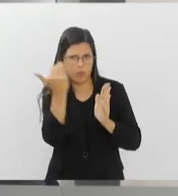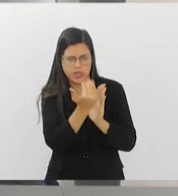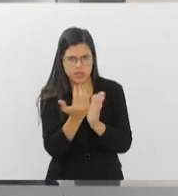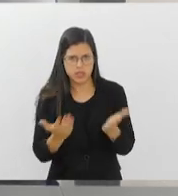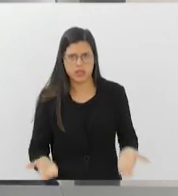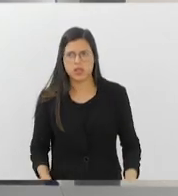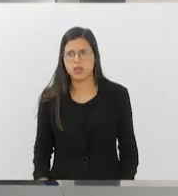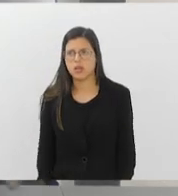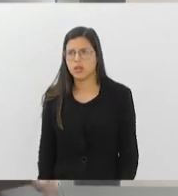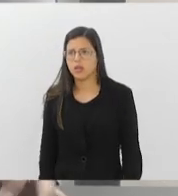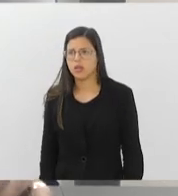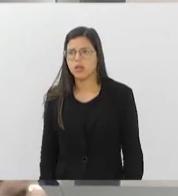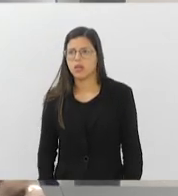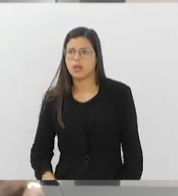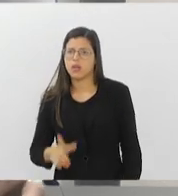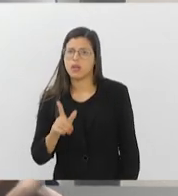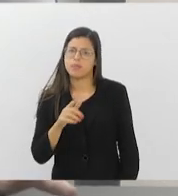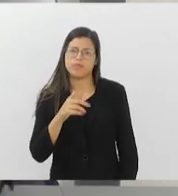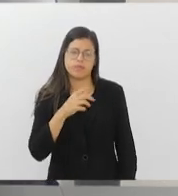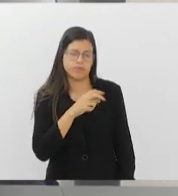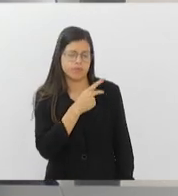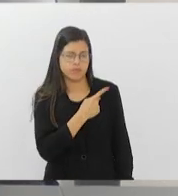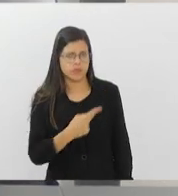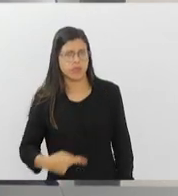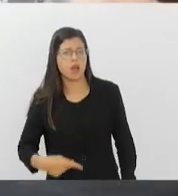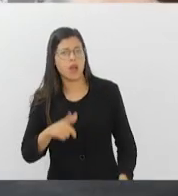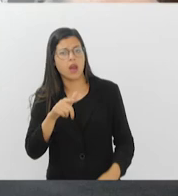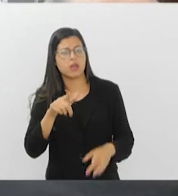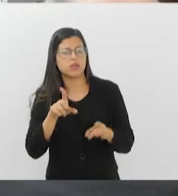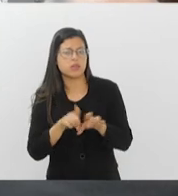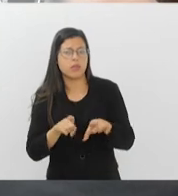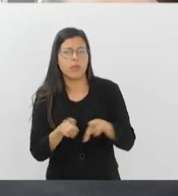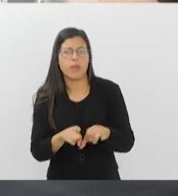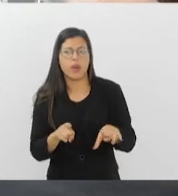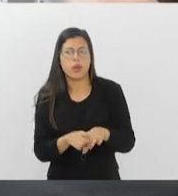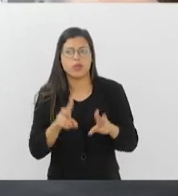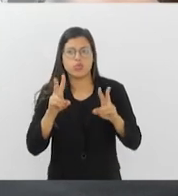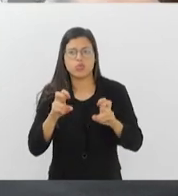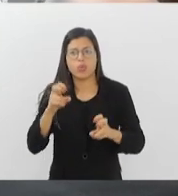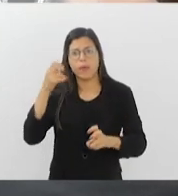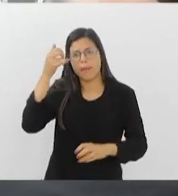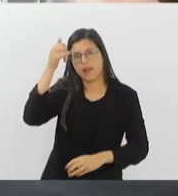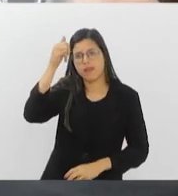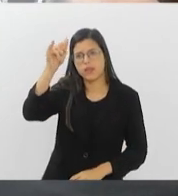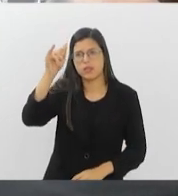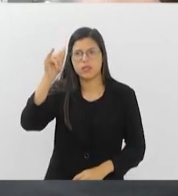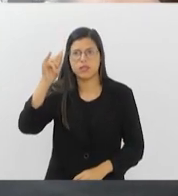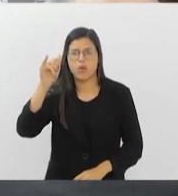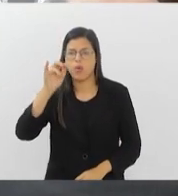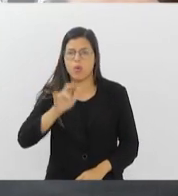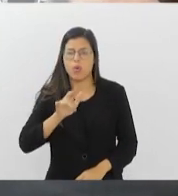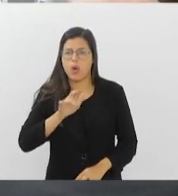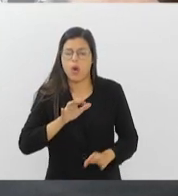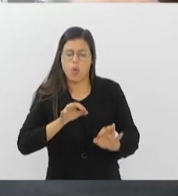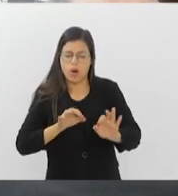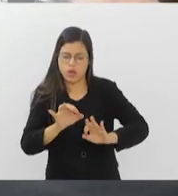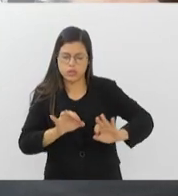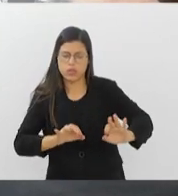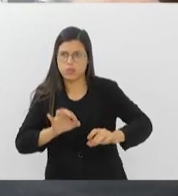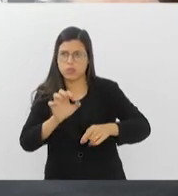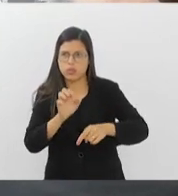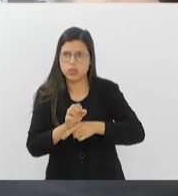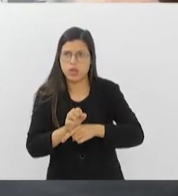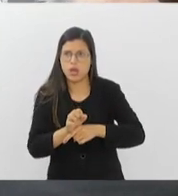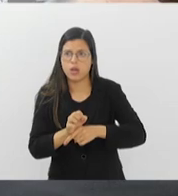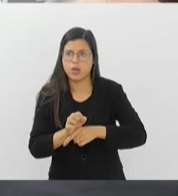e é o princípio da prevenção. É o princípio da prevenção. Eu vou não me filiar não isso. É da organização do Estado, é uma medida preventiva. Na